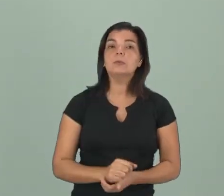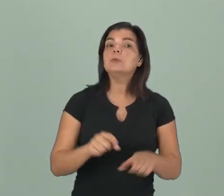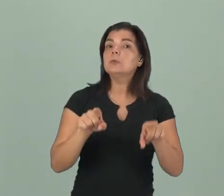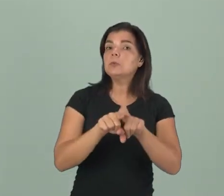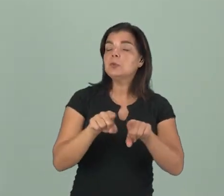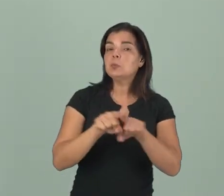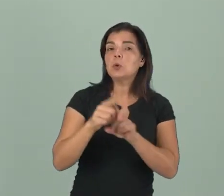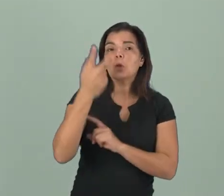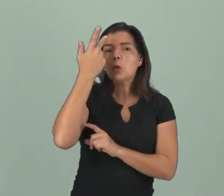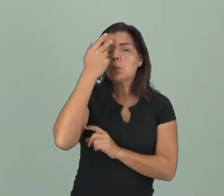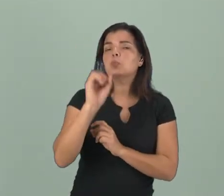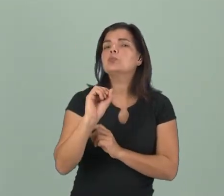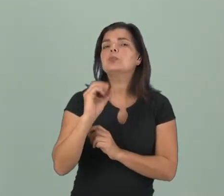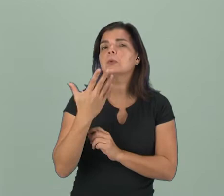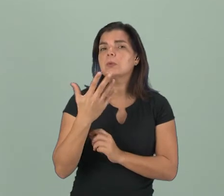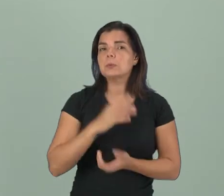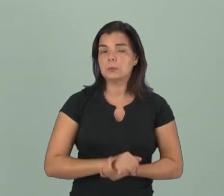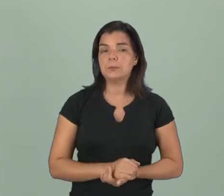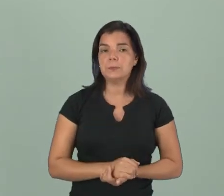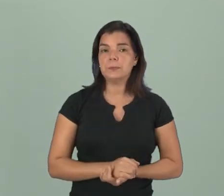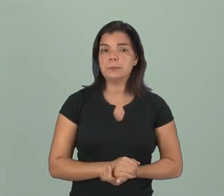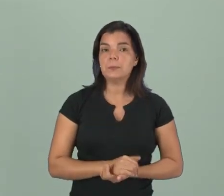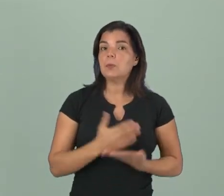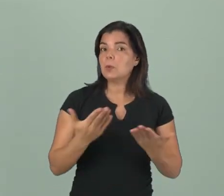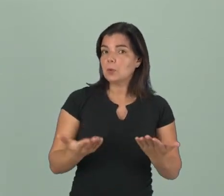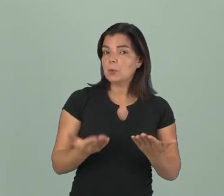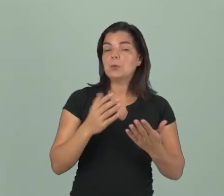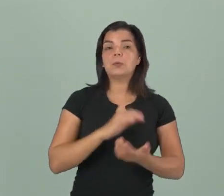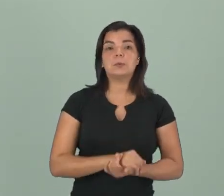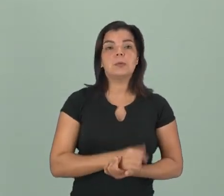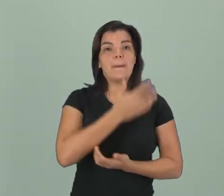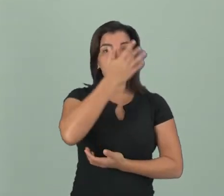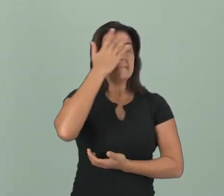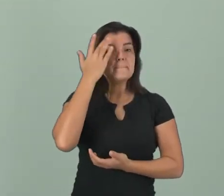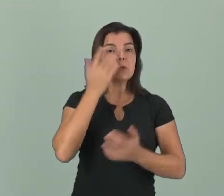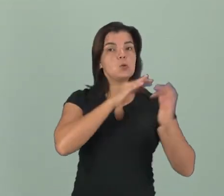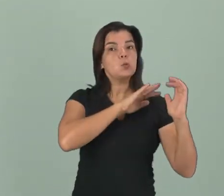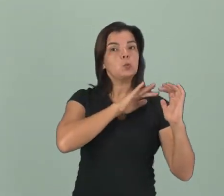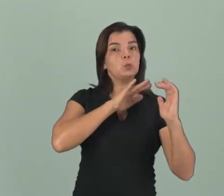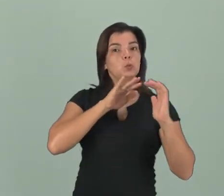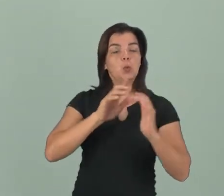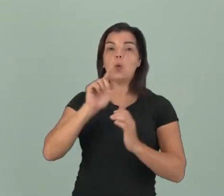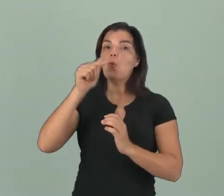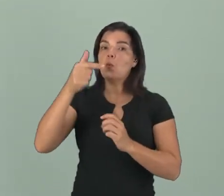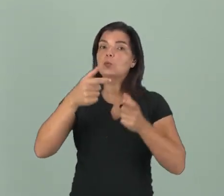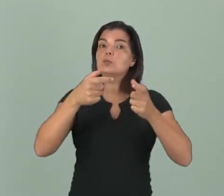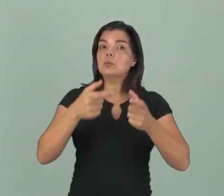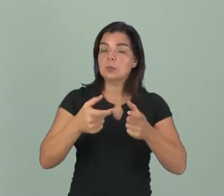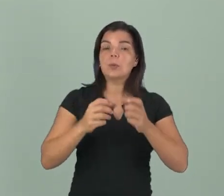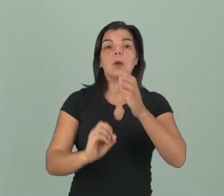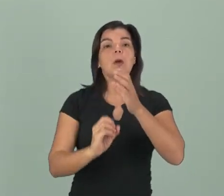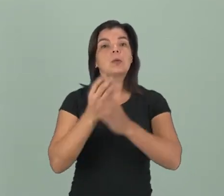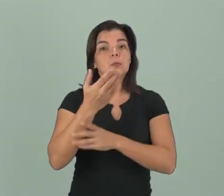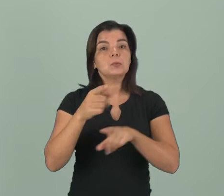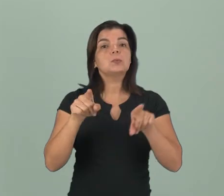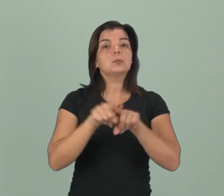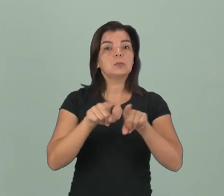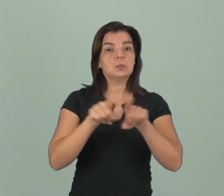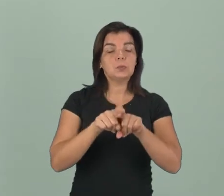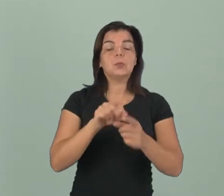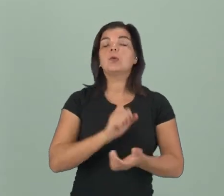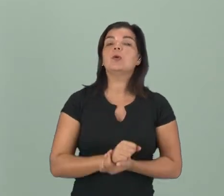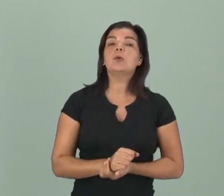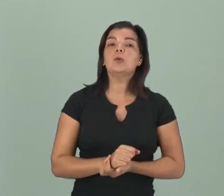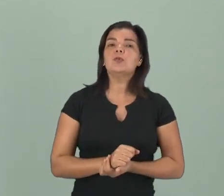o que que estão bem era como acontecer quando essas pessoas invadiram o outro território acontecia ali